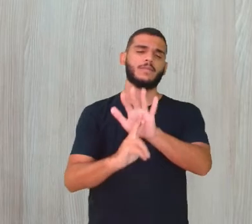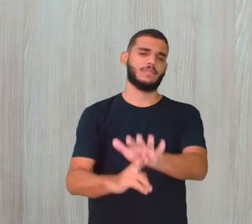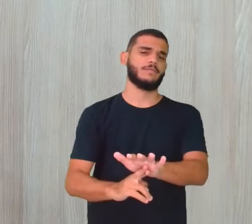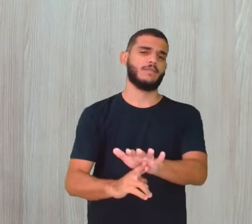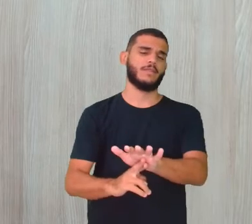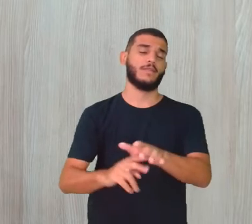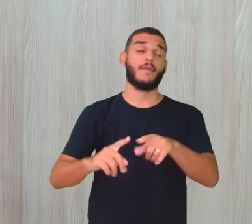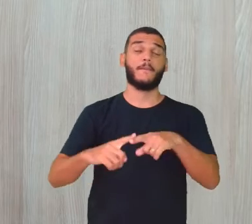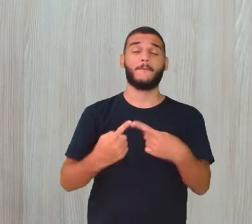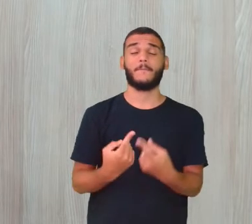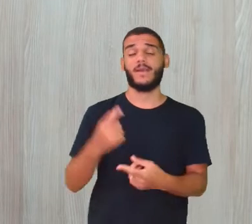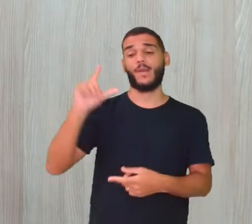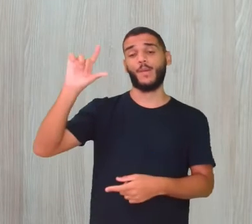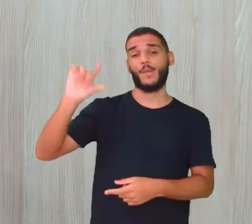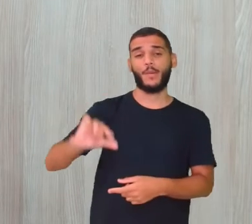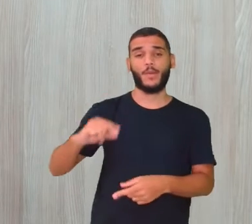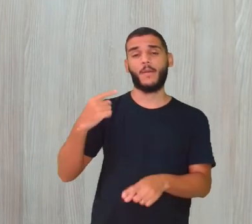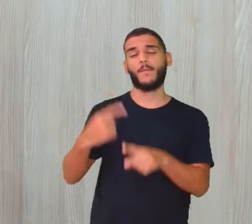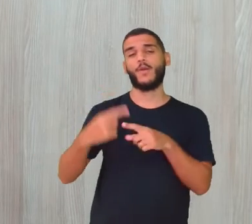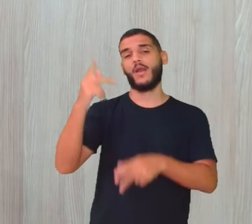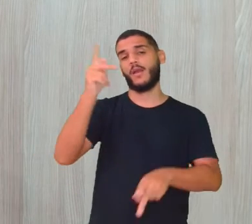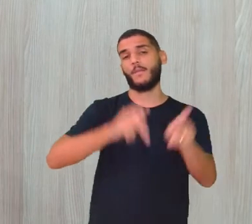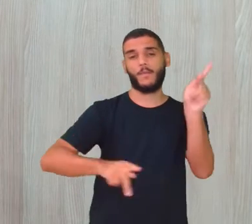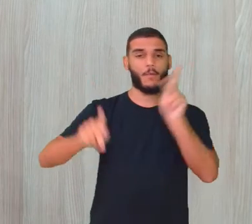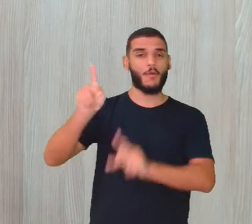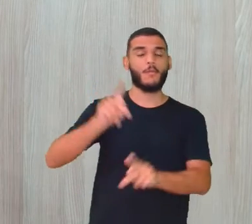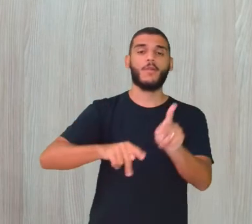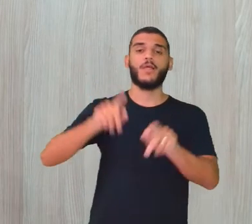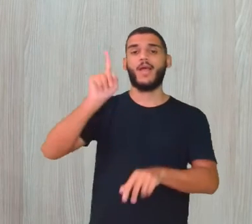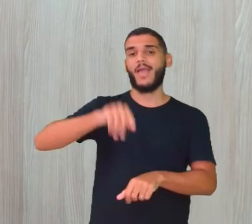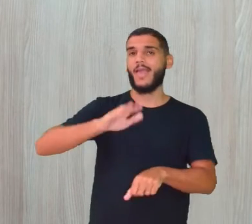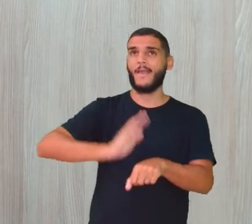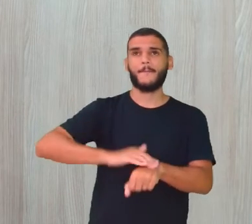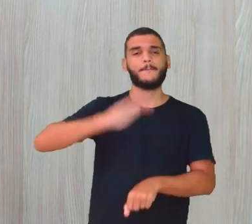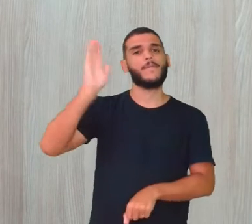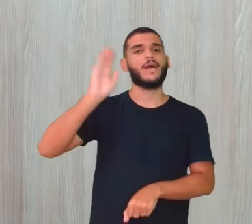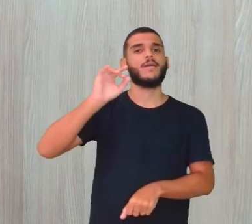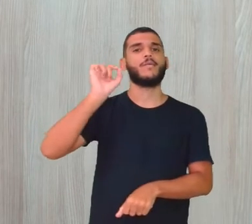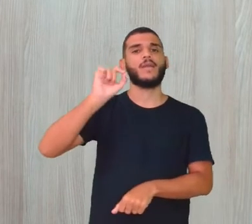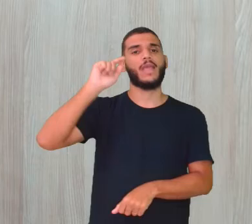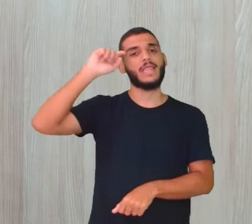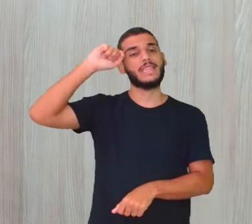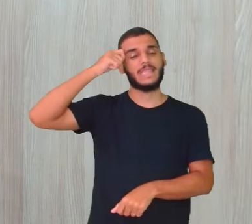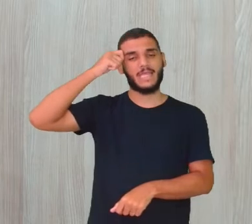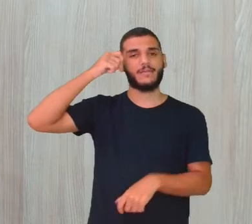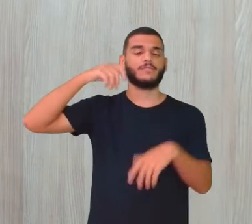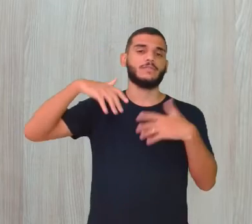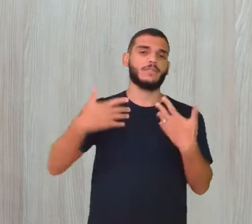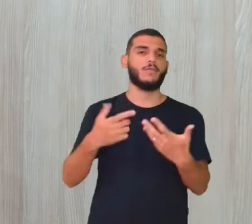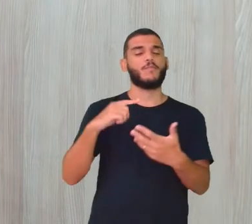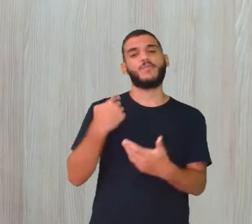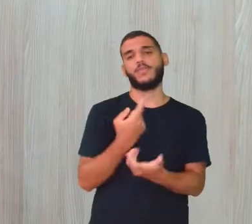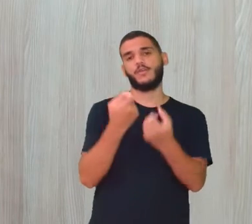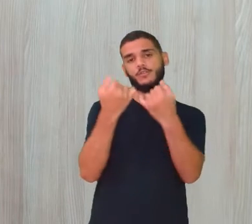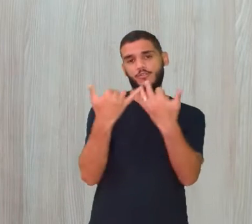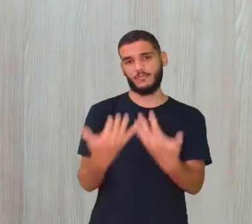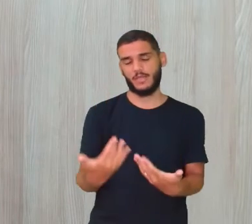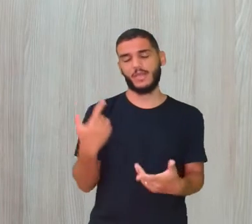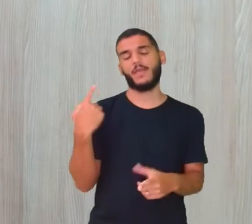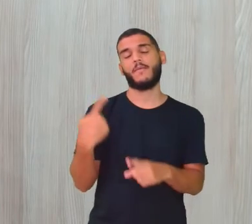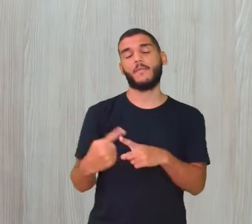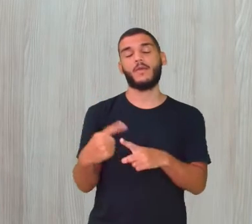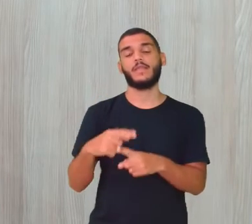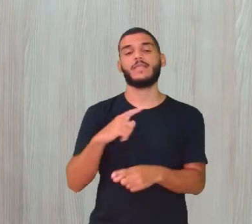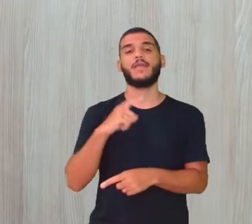pouco. Se a nossa população maior é negra, né? A gente aqui está falando porque a gente tem esse movimento